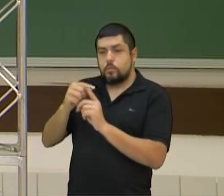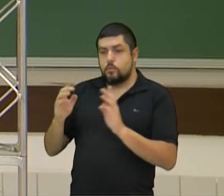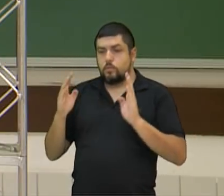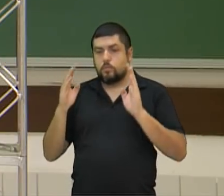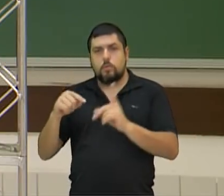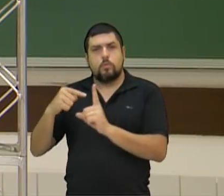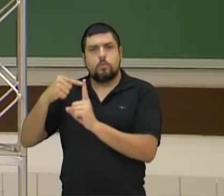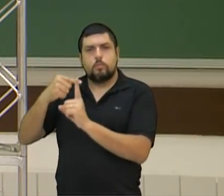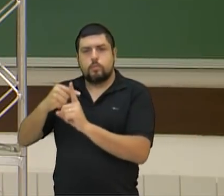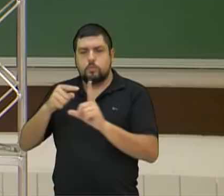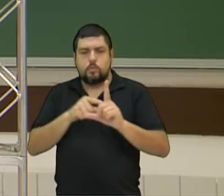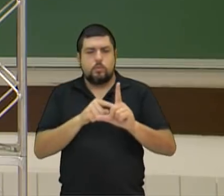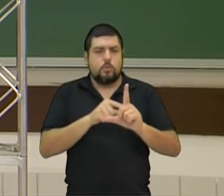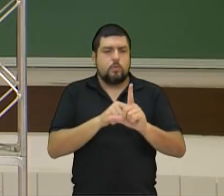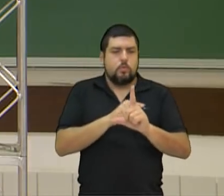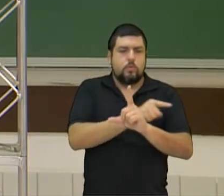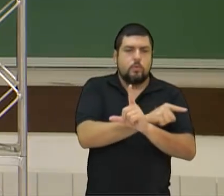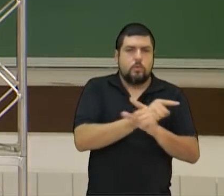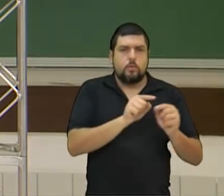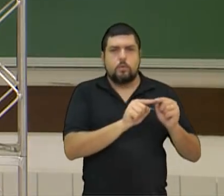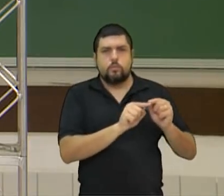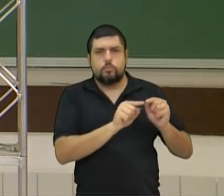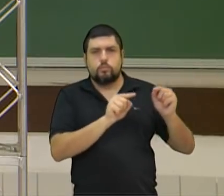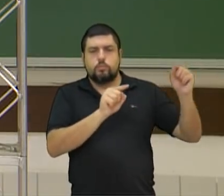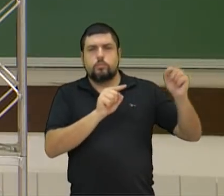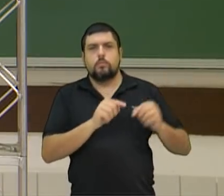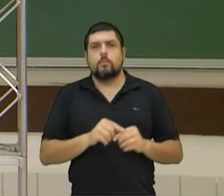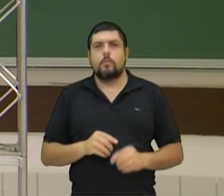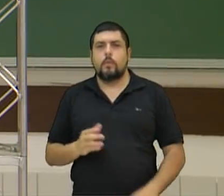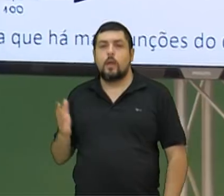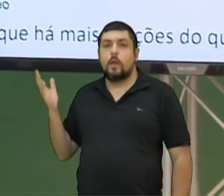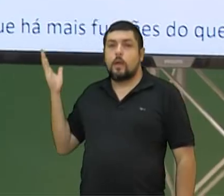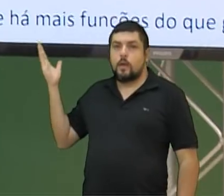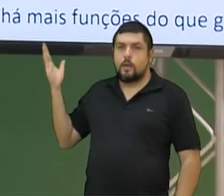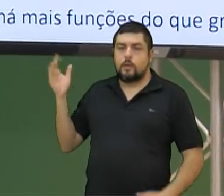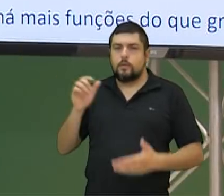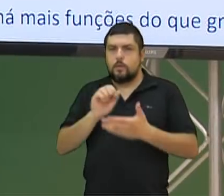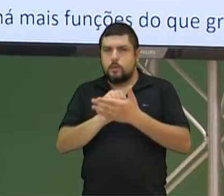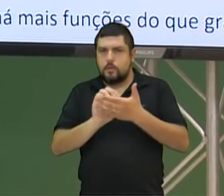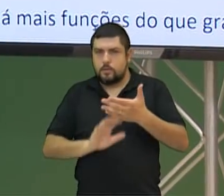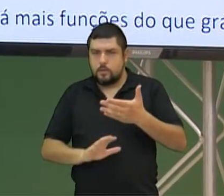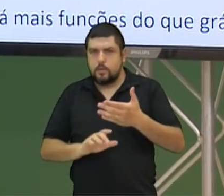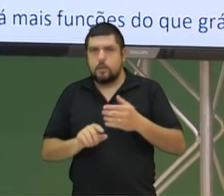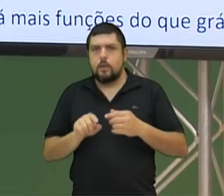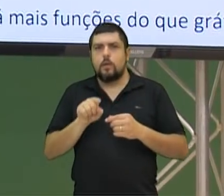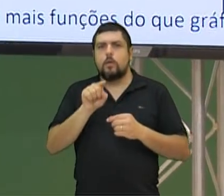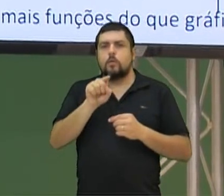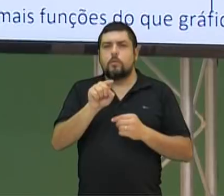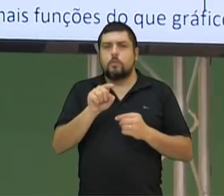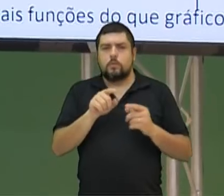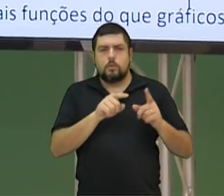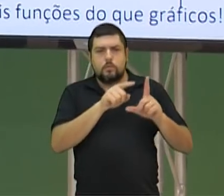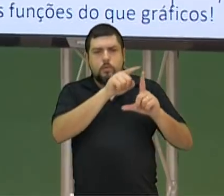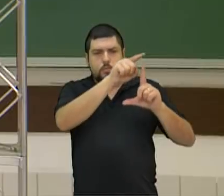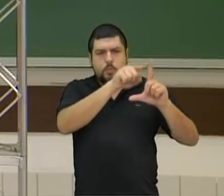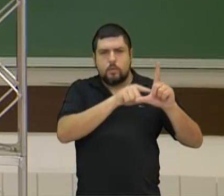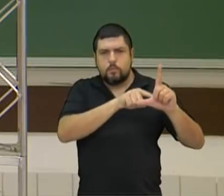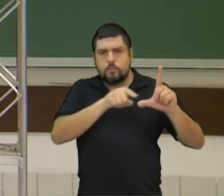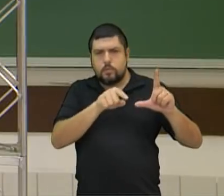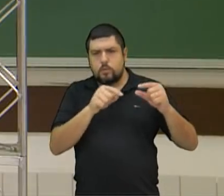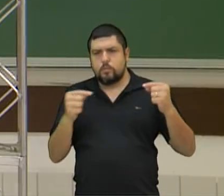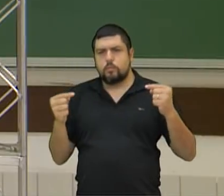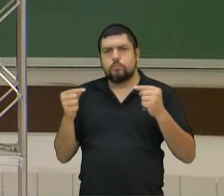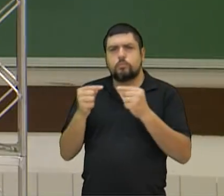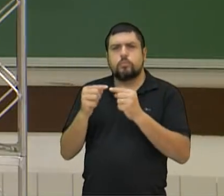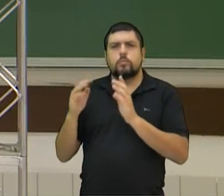valor, ok? Então, deixar aqui um exercício para vocês fazerem, que é para vocês relacionarem o gráfico com a função, tá?